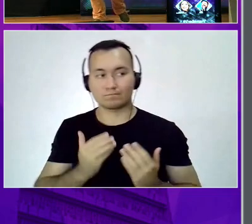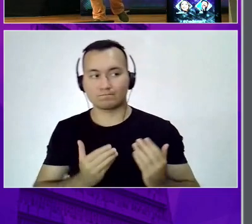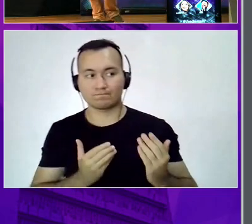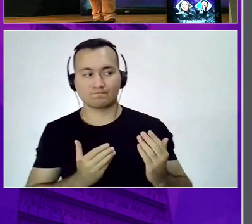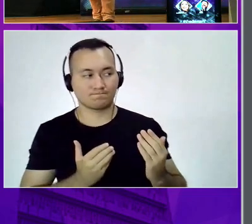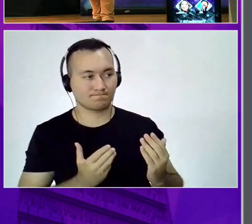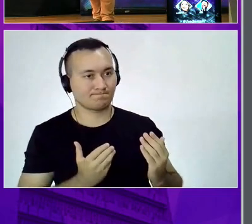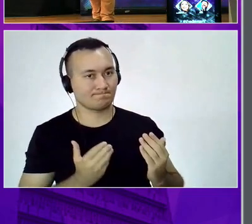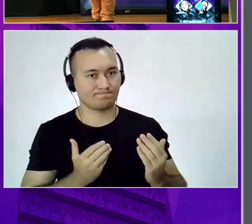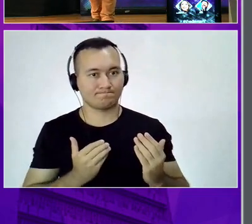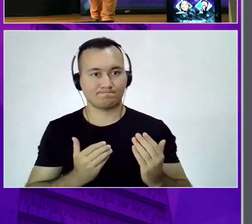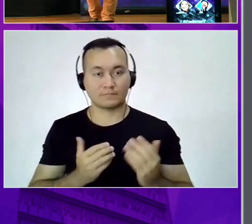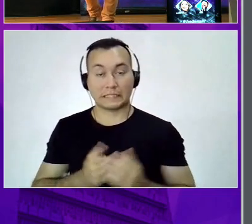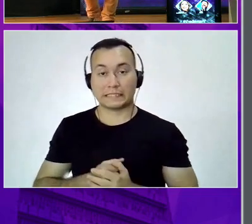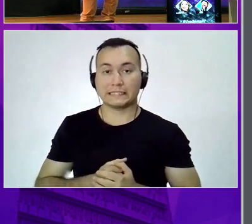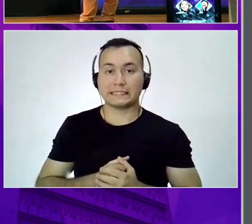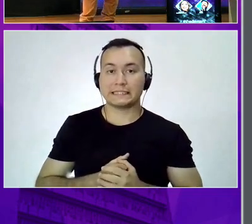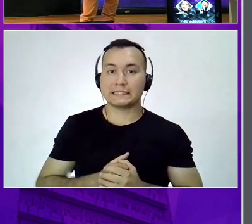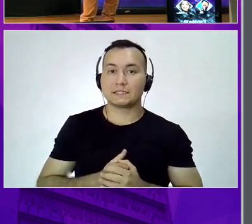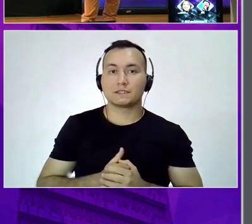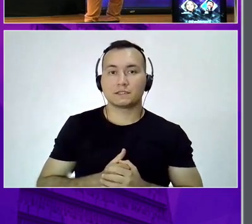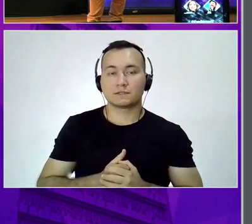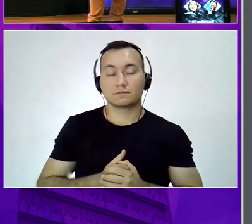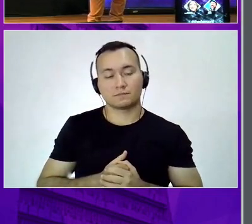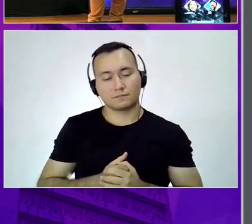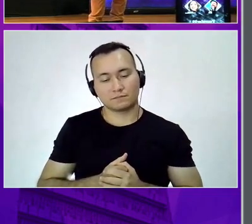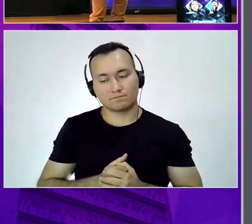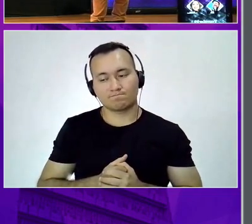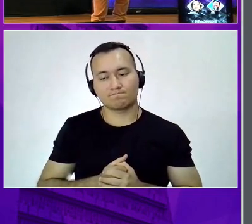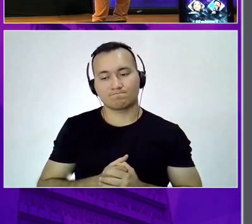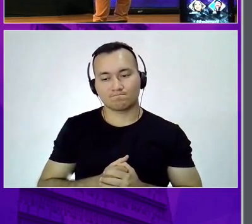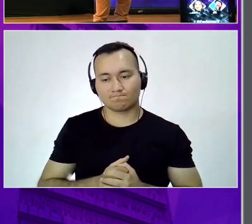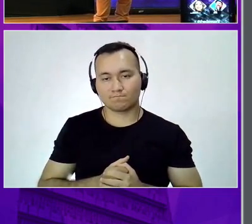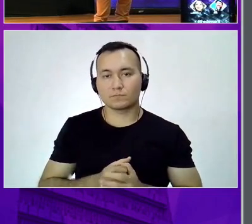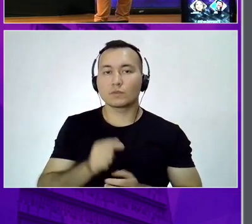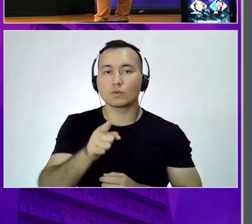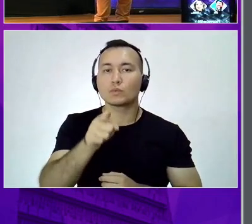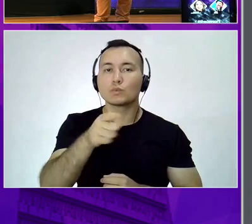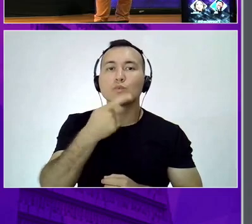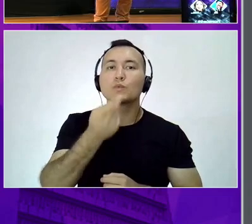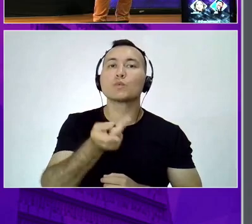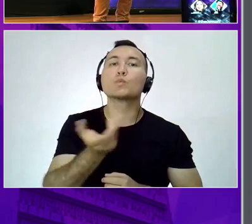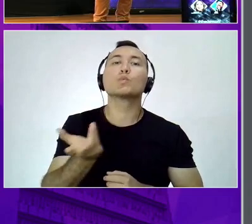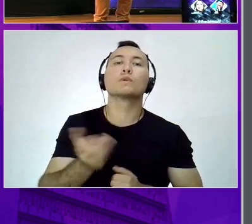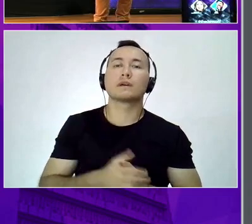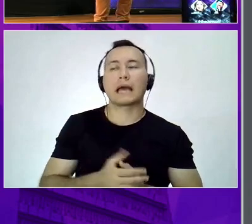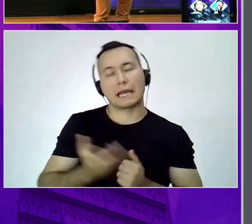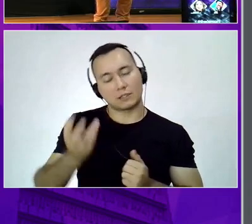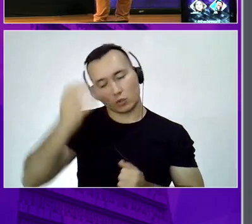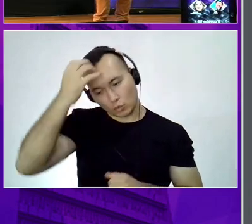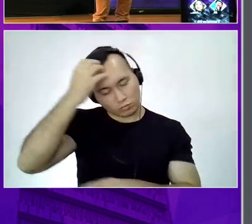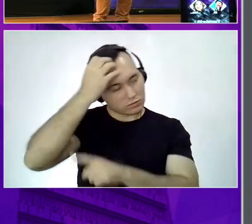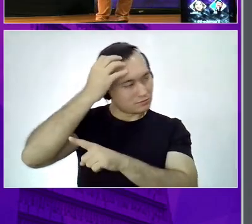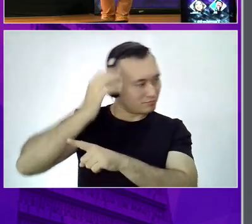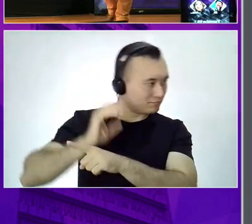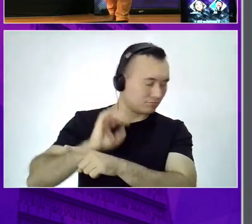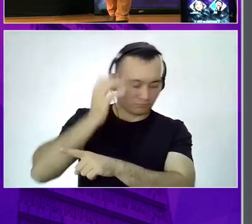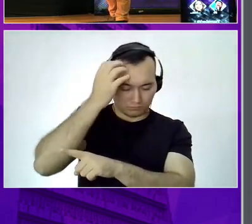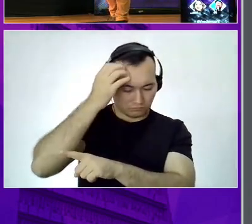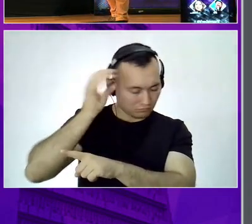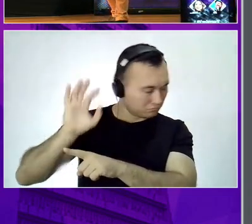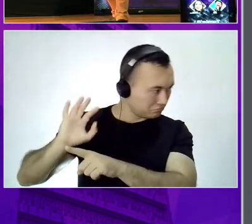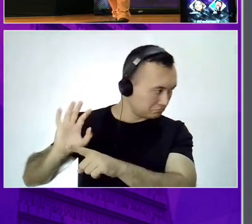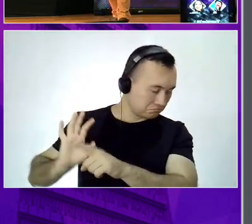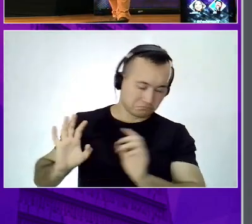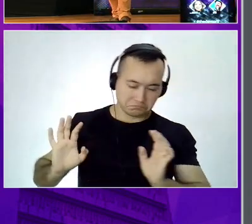não vai ver com essa palavra, mas você vai falar, isso é culpa de fulano. Você vai sempre ver muitos dedos apontados, né? Então, dedos